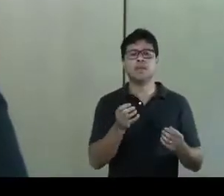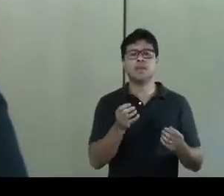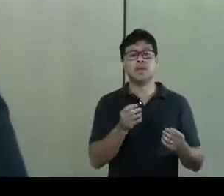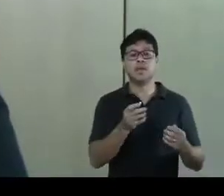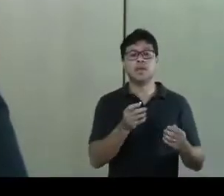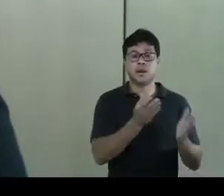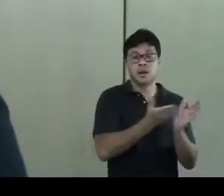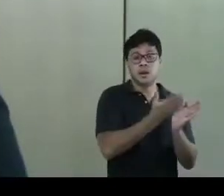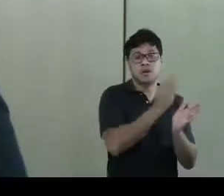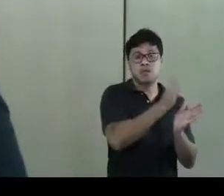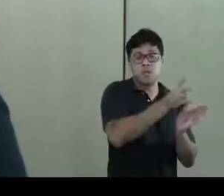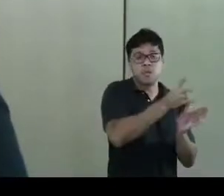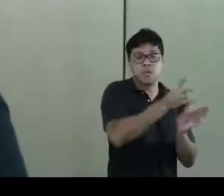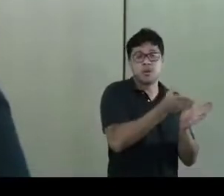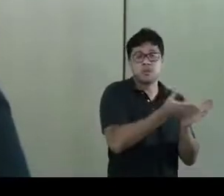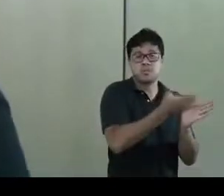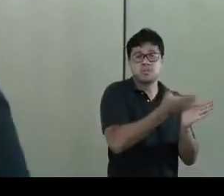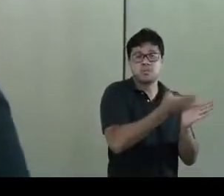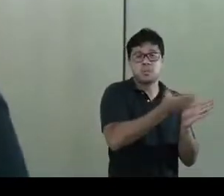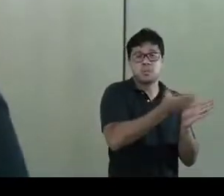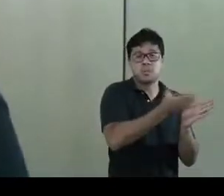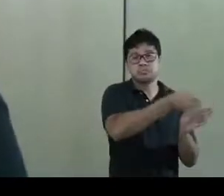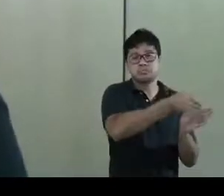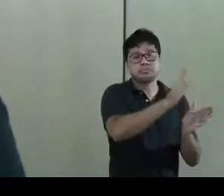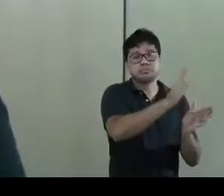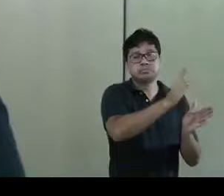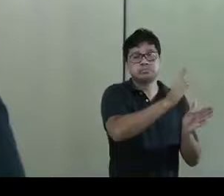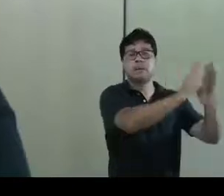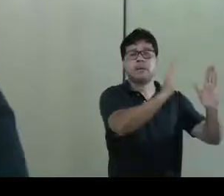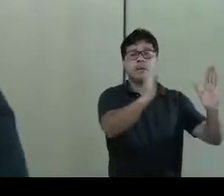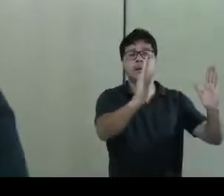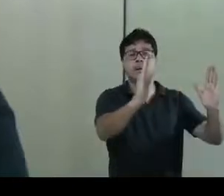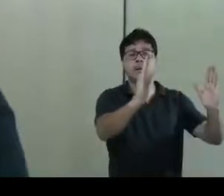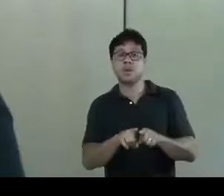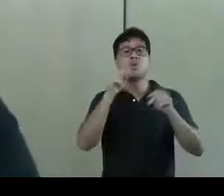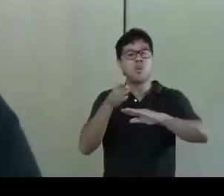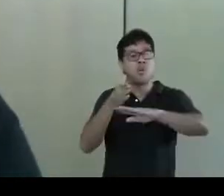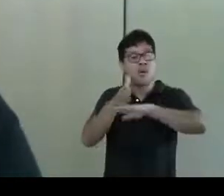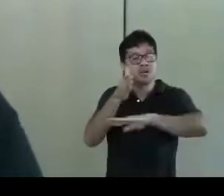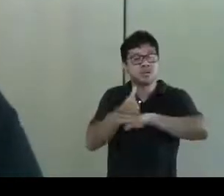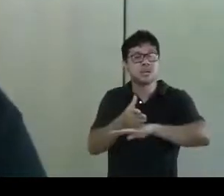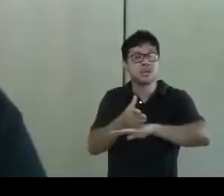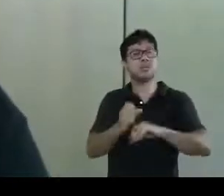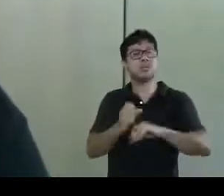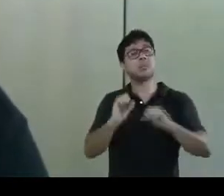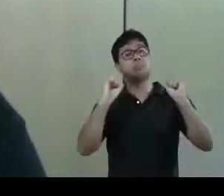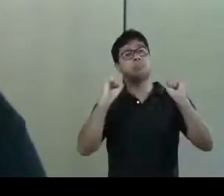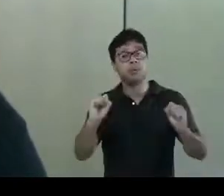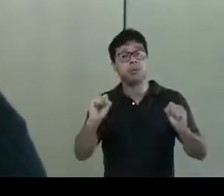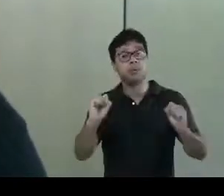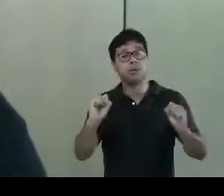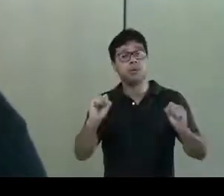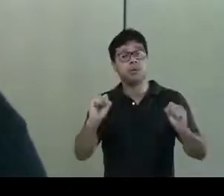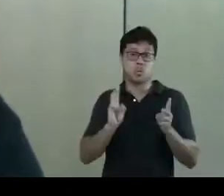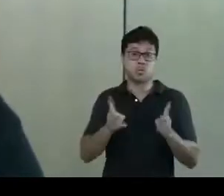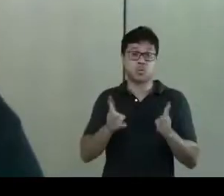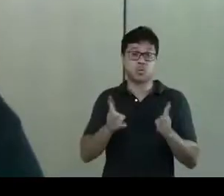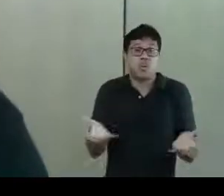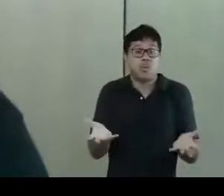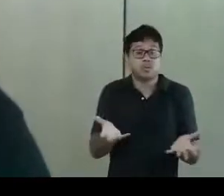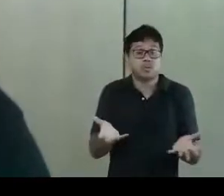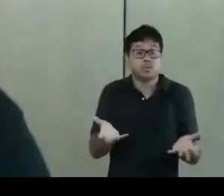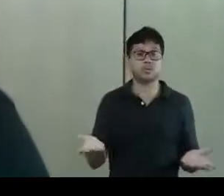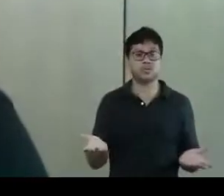nas estantes das bibliotecas e talvez não estivessem com o acesso que podem estar